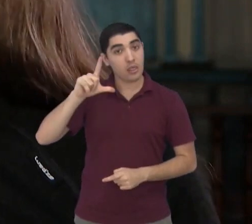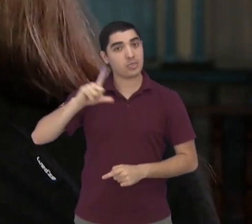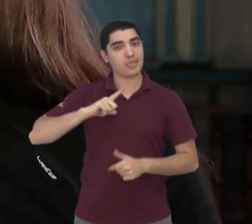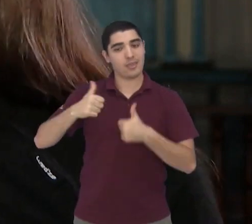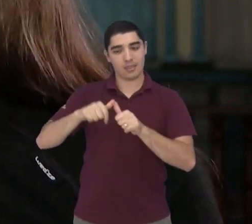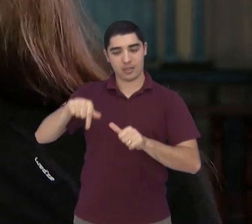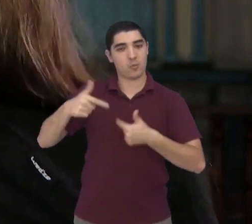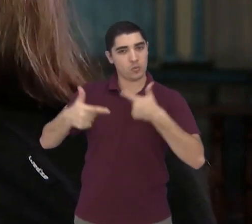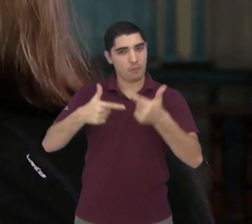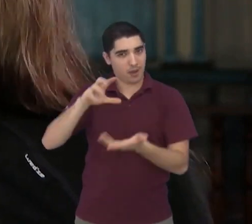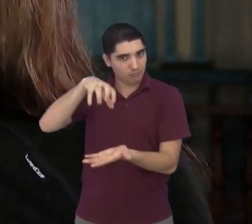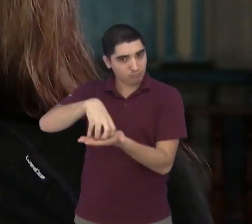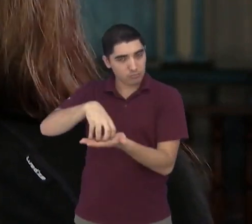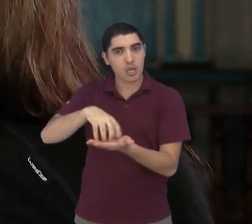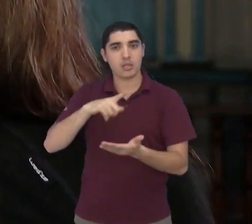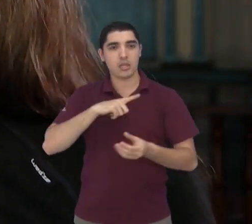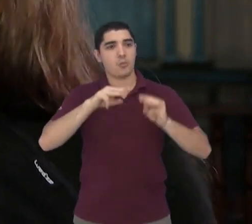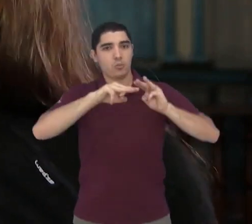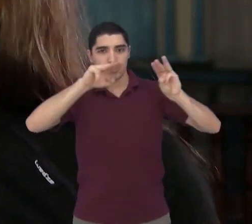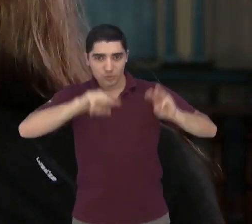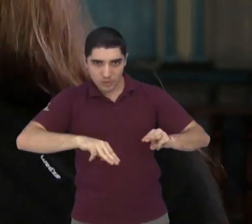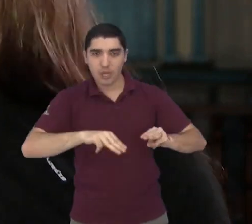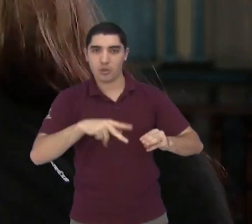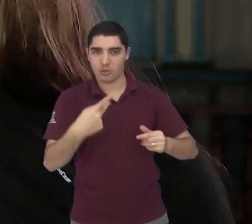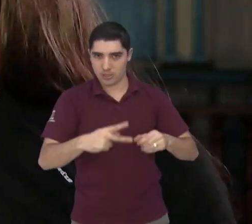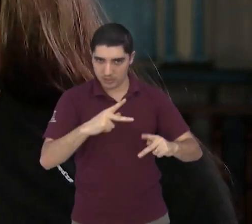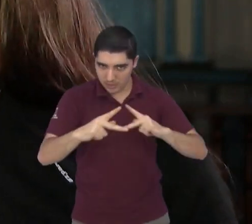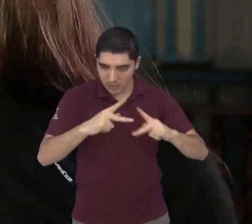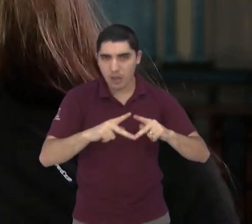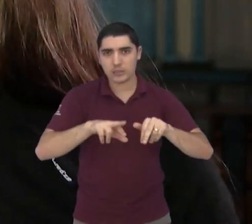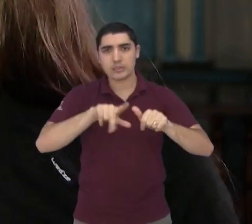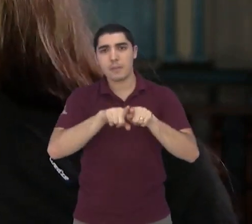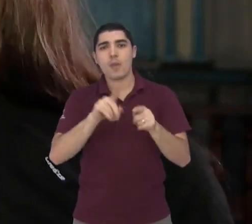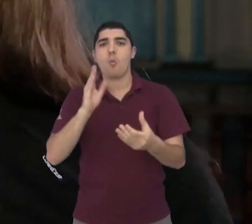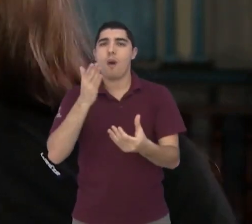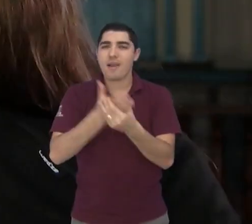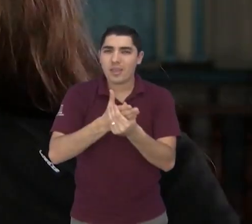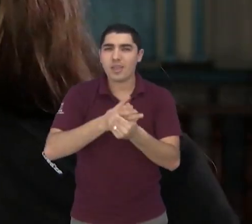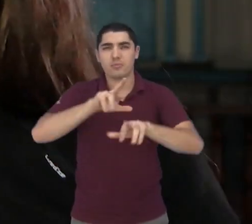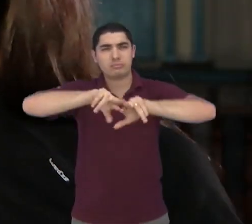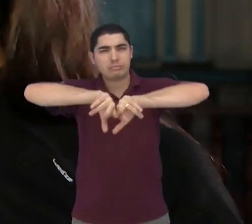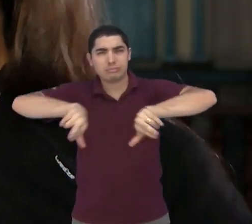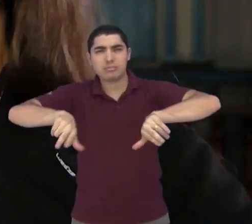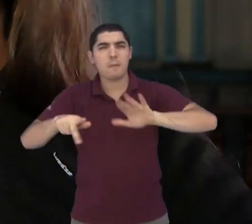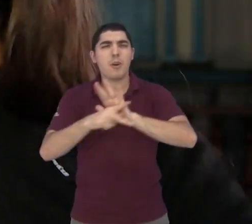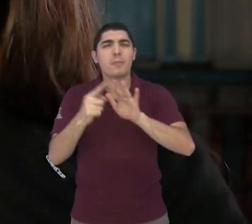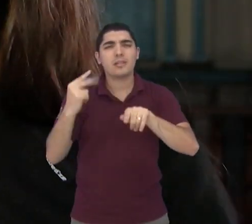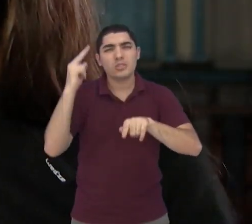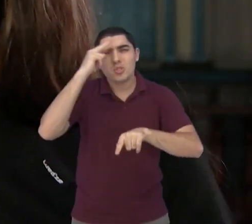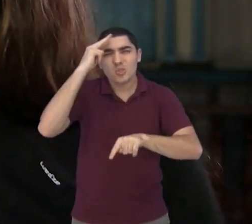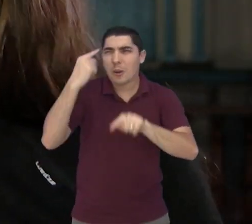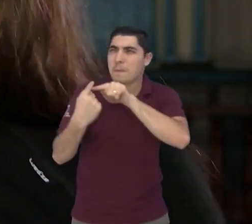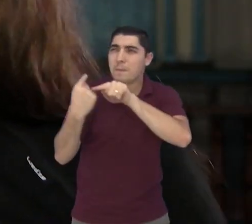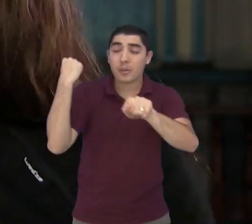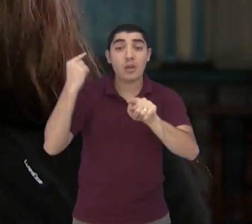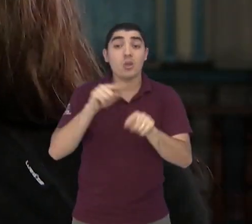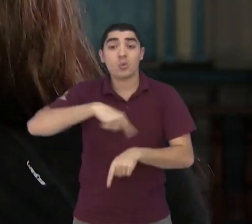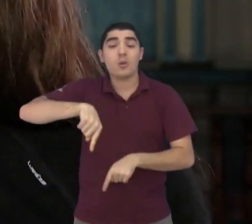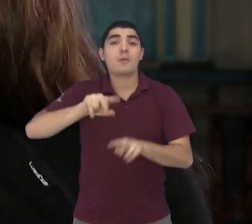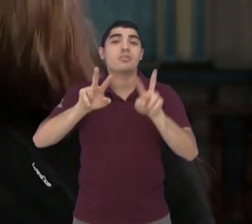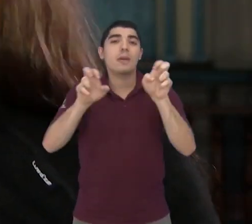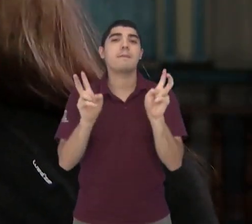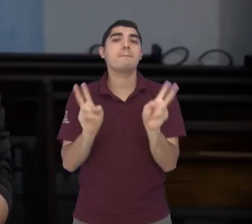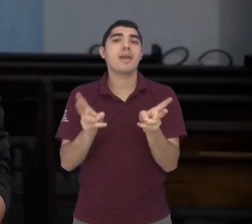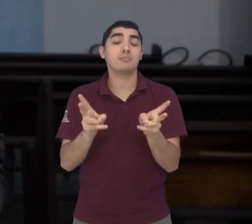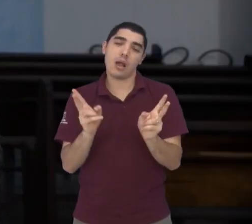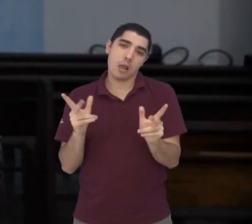A gente tinha o Museu Municipal, o Arquivo Público do município e a Divisão de Patrimônio Histórico, todos juntos, porque é todo o mesmo assunto e a gente